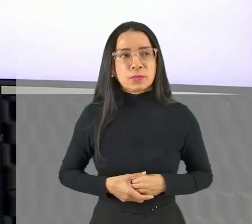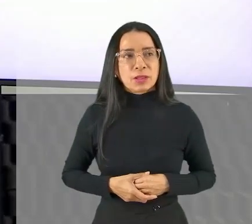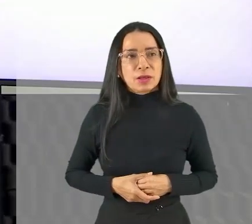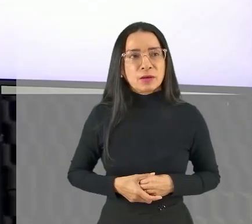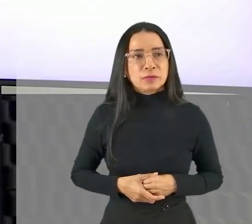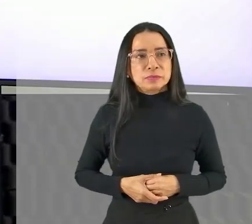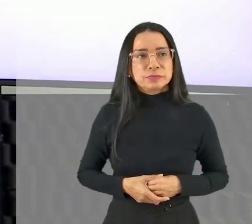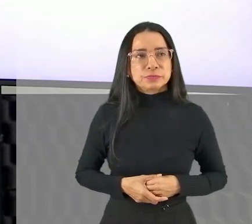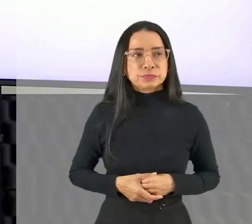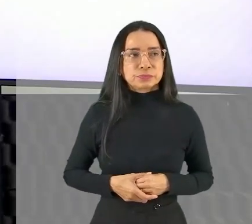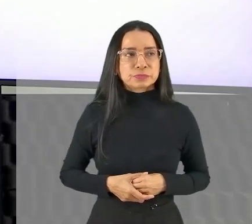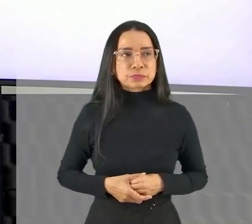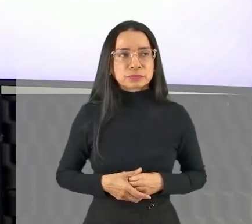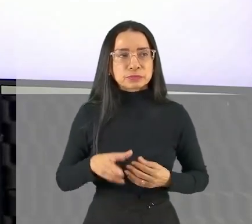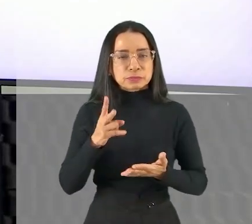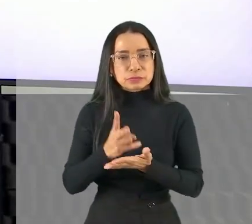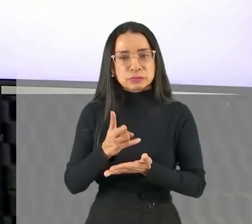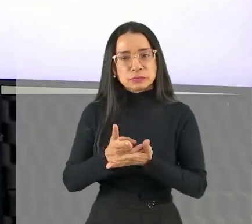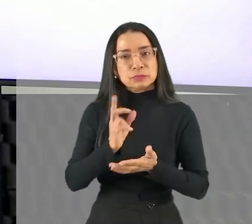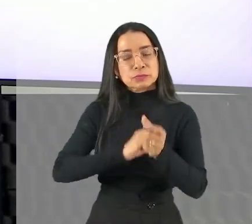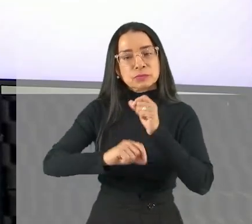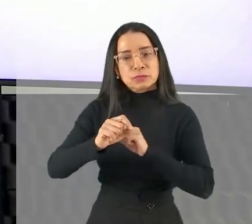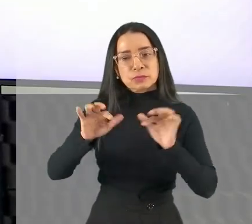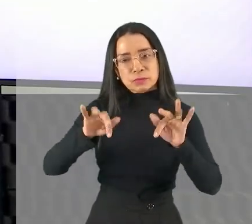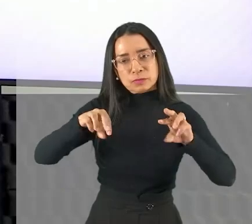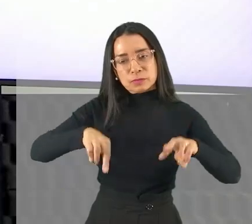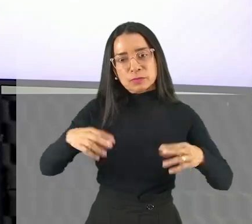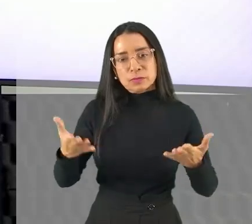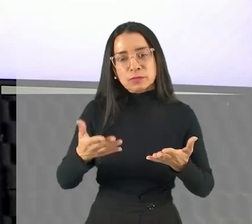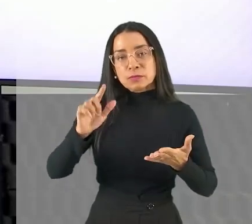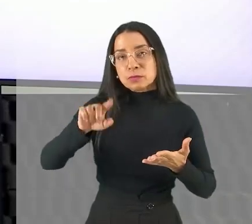A gente vai continuar, encerrar agora, e nos próximos